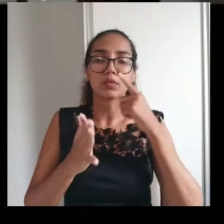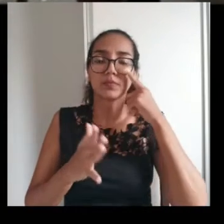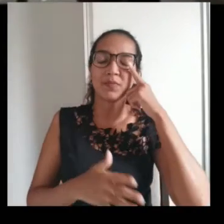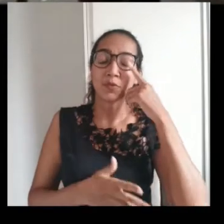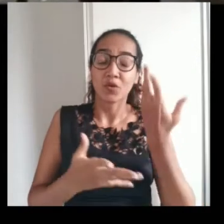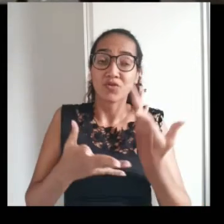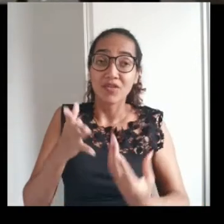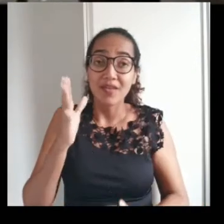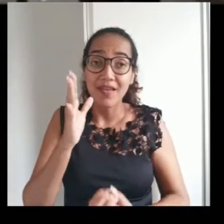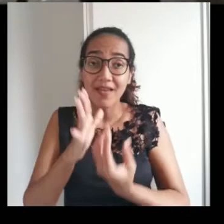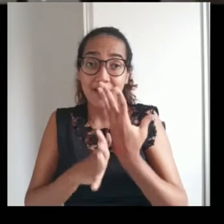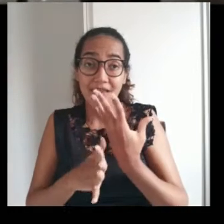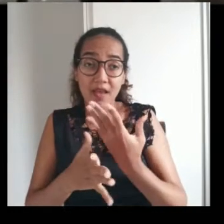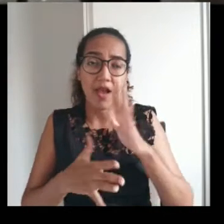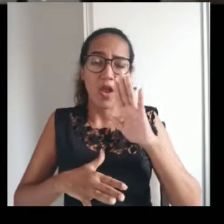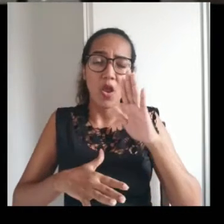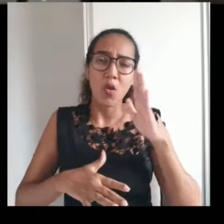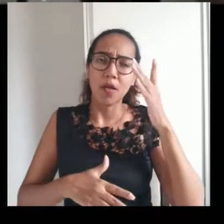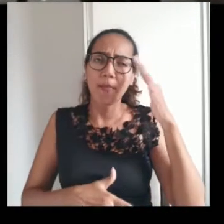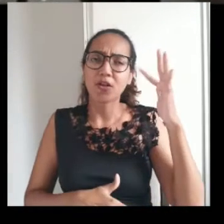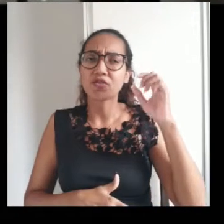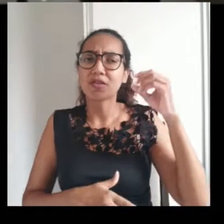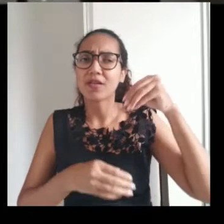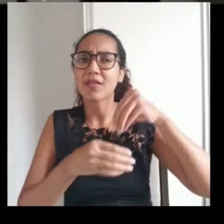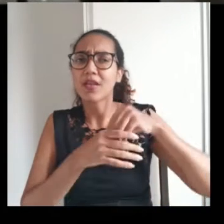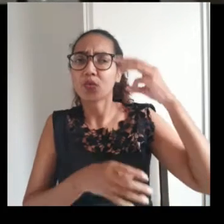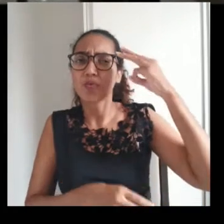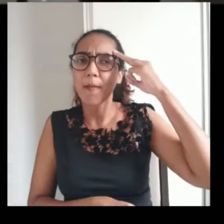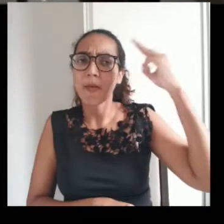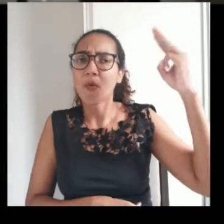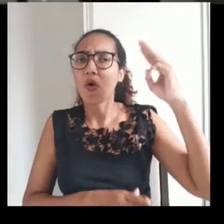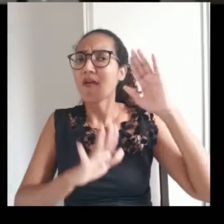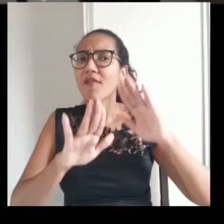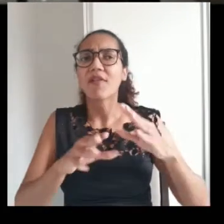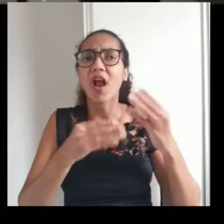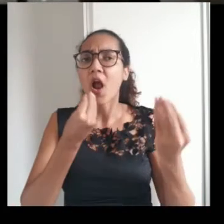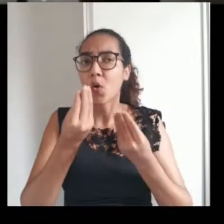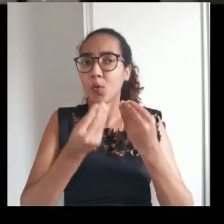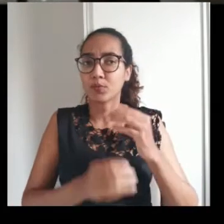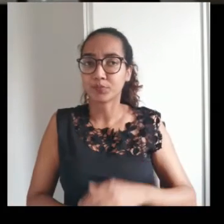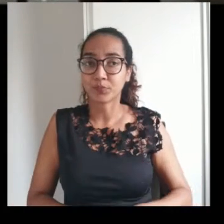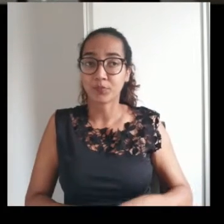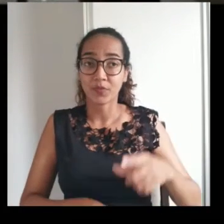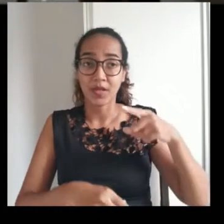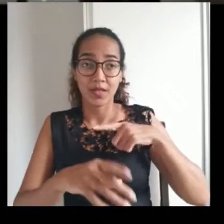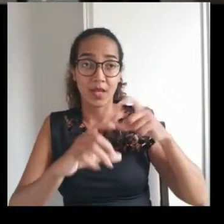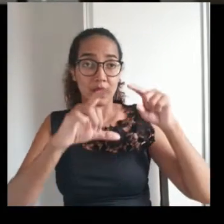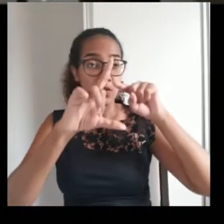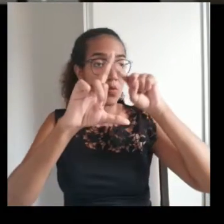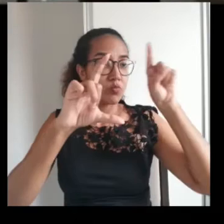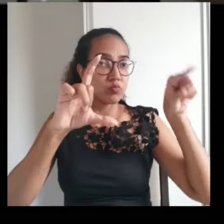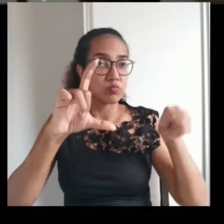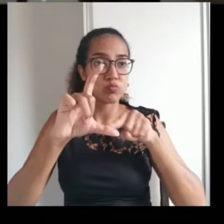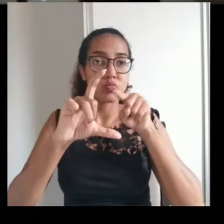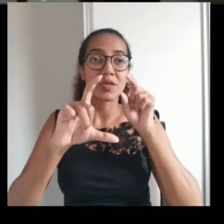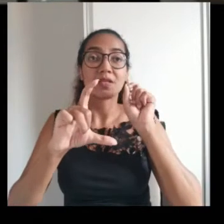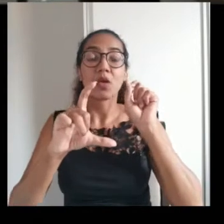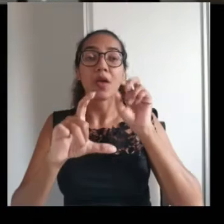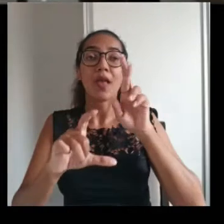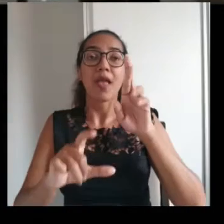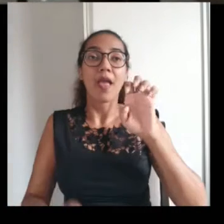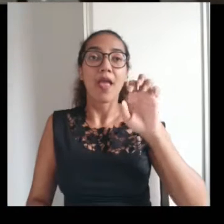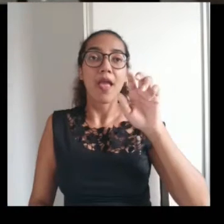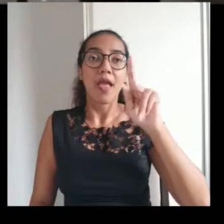que na memória vai ficar uma coisa mais ou menos assim, ó. Tenho aqui o meu repositório, tá? Tá aqui o meu repositório criado, imagine que eu chamei o